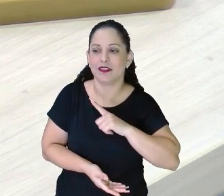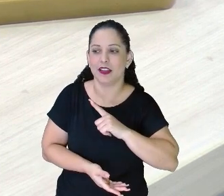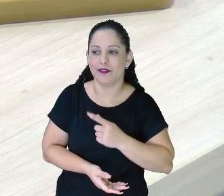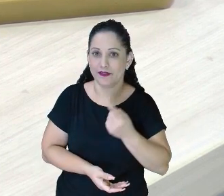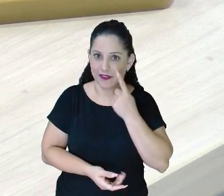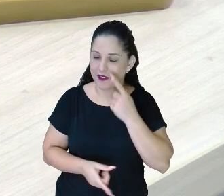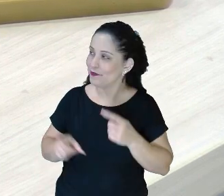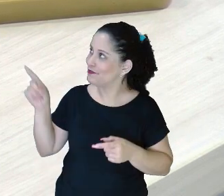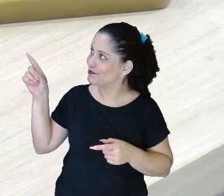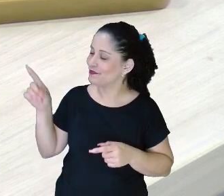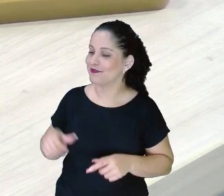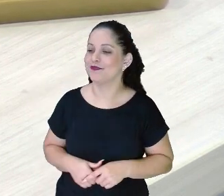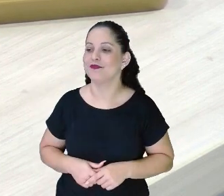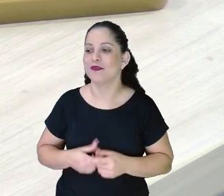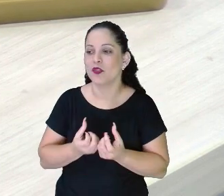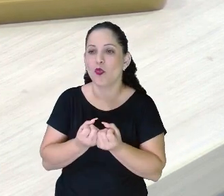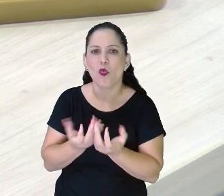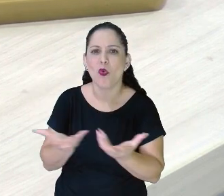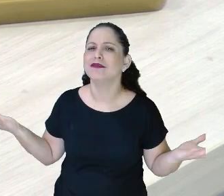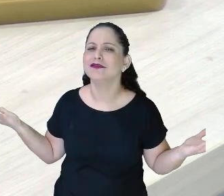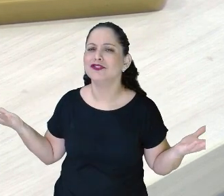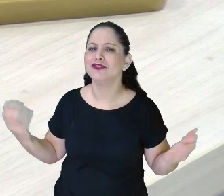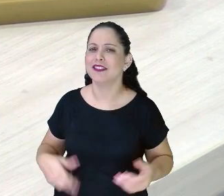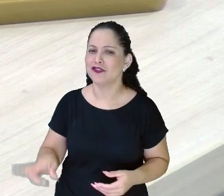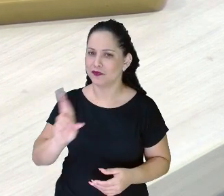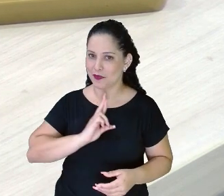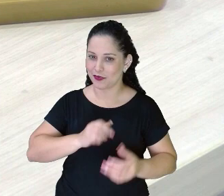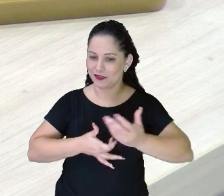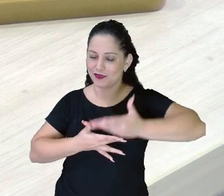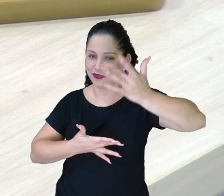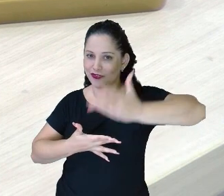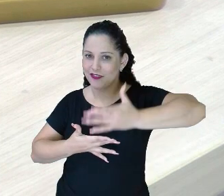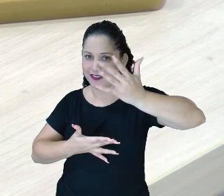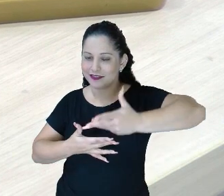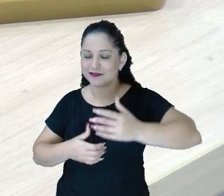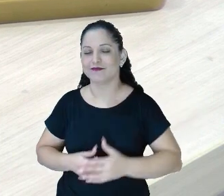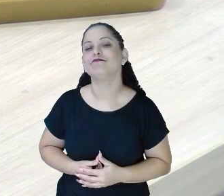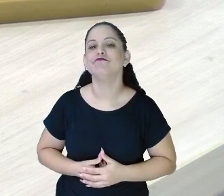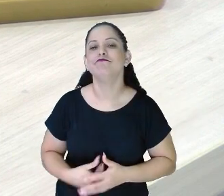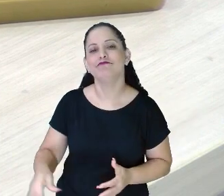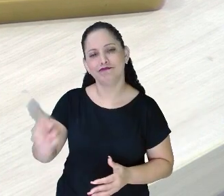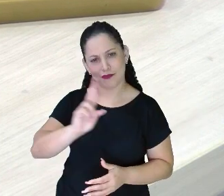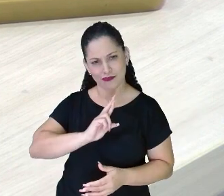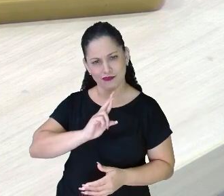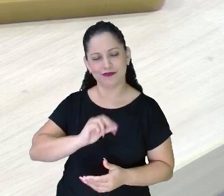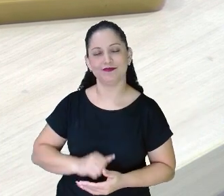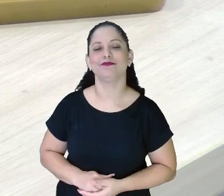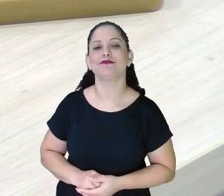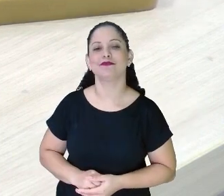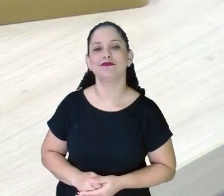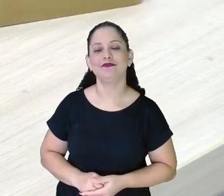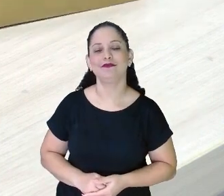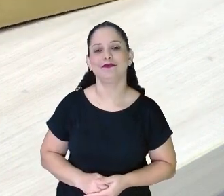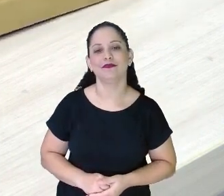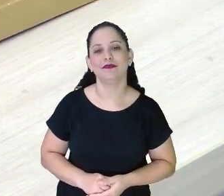menores. Quantas sementes tem? Responde para mim aí no chat. Interage comigo.